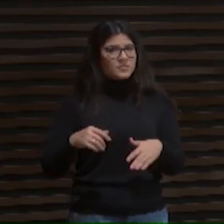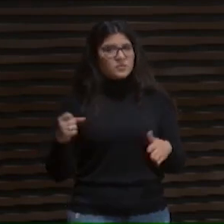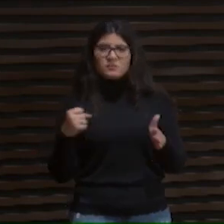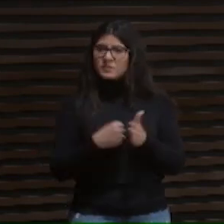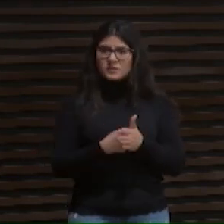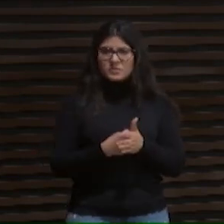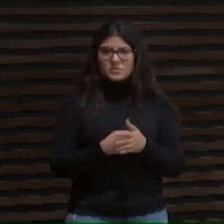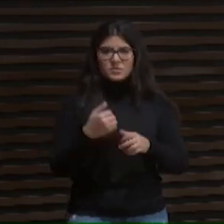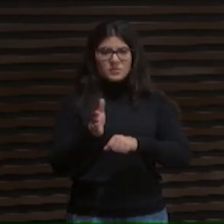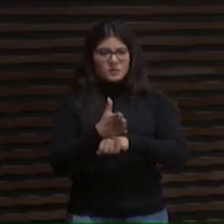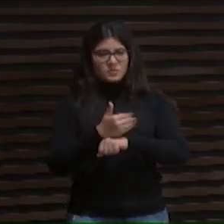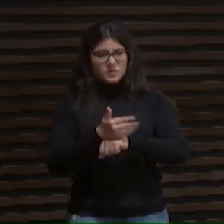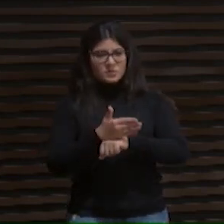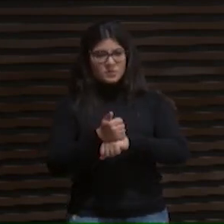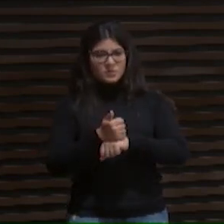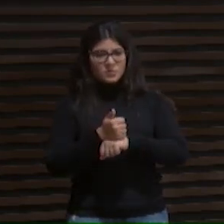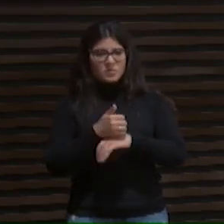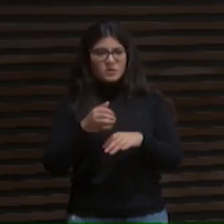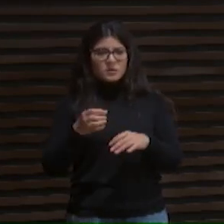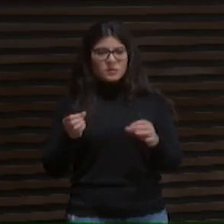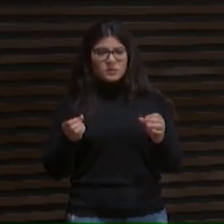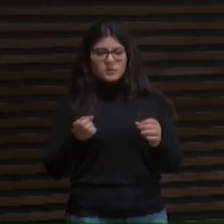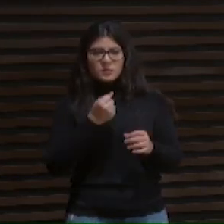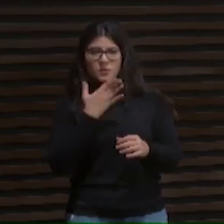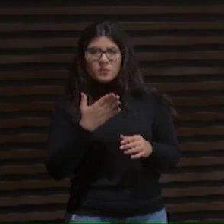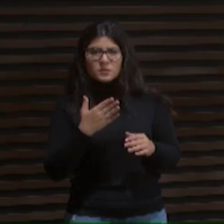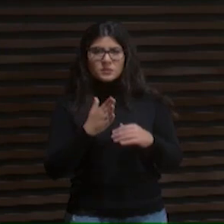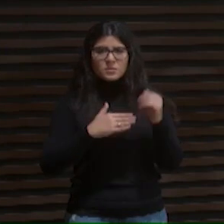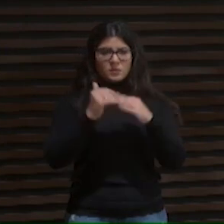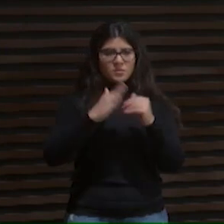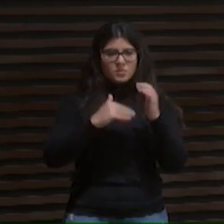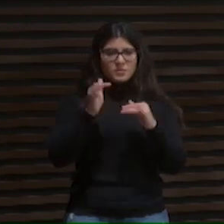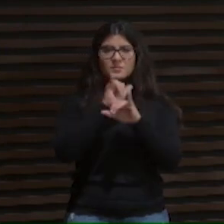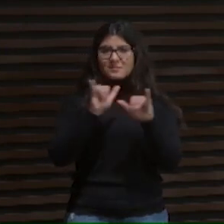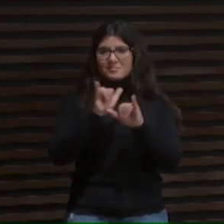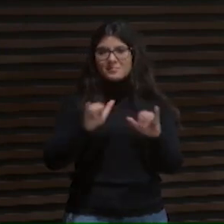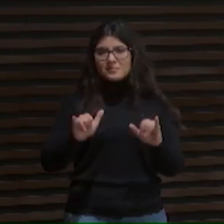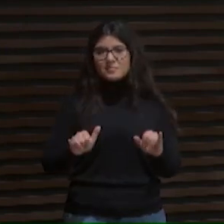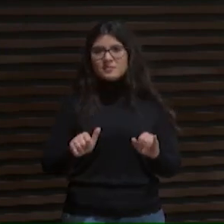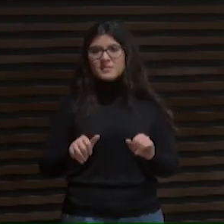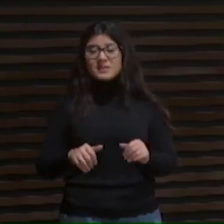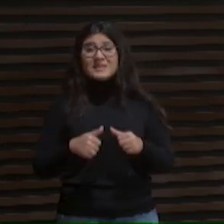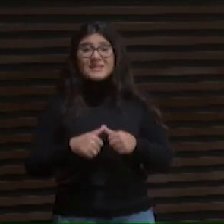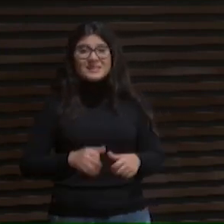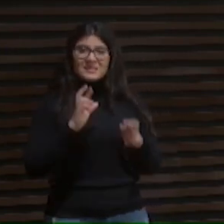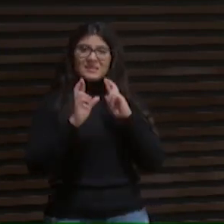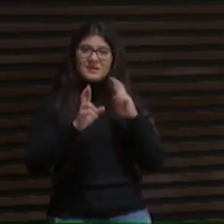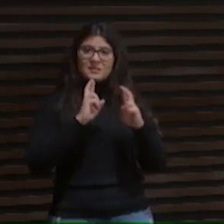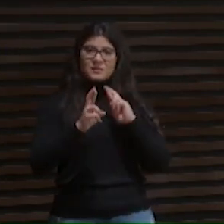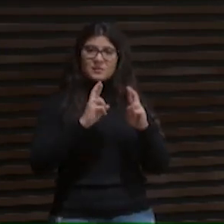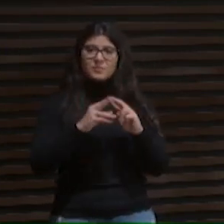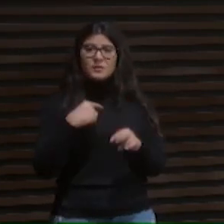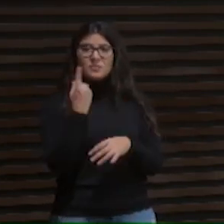ser embaixador das boas novas. Meus irmãos, nesse relacionamento,